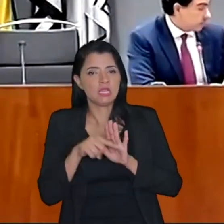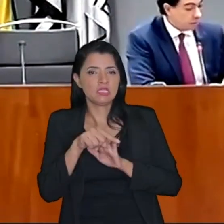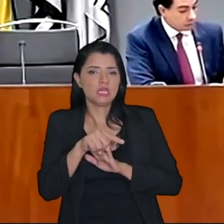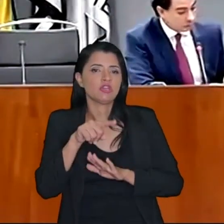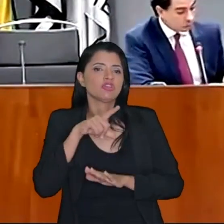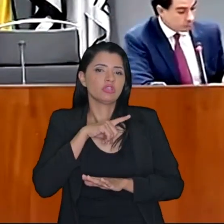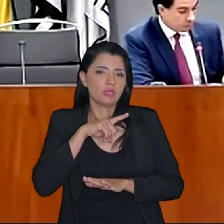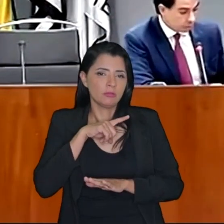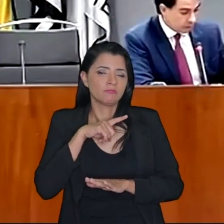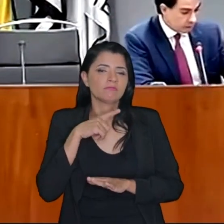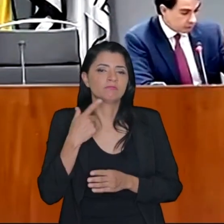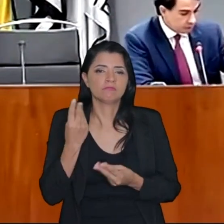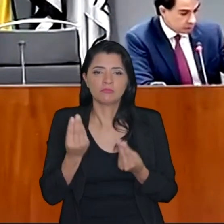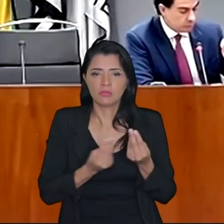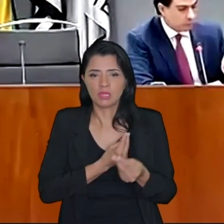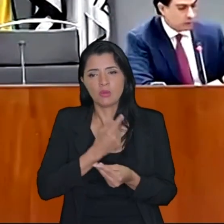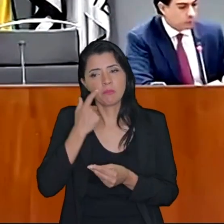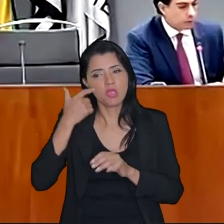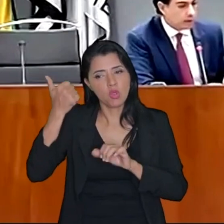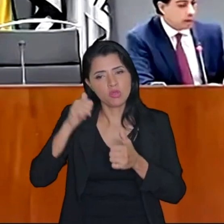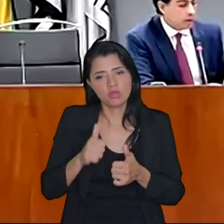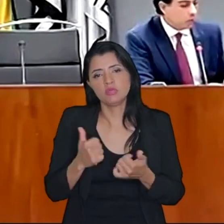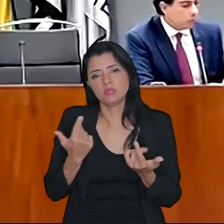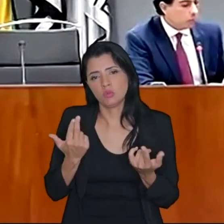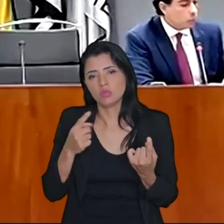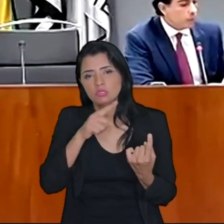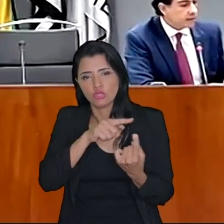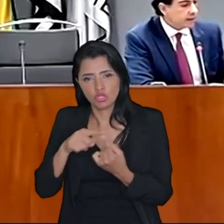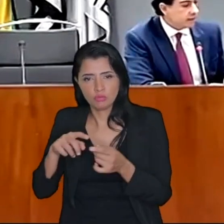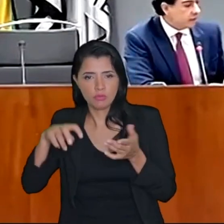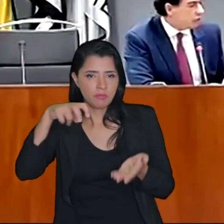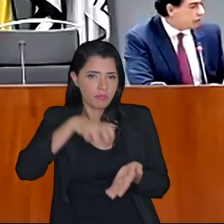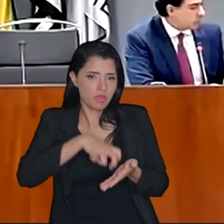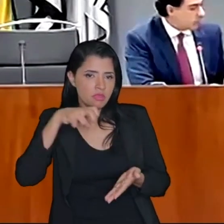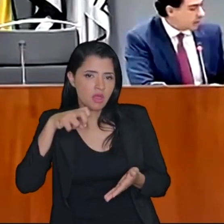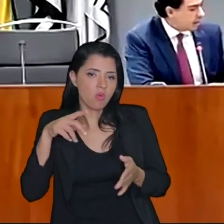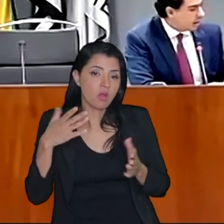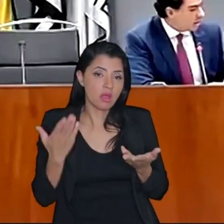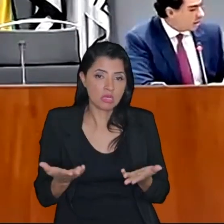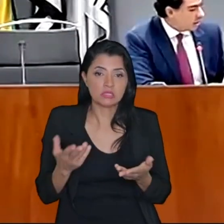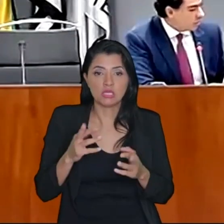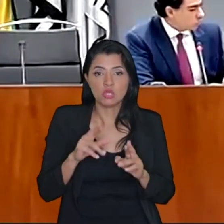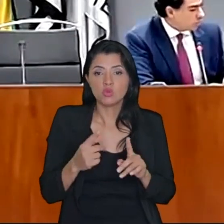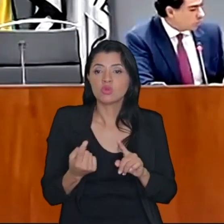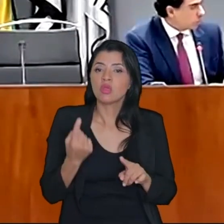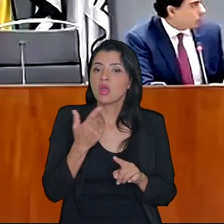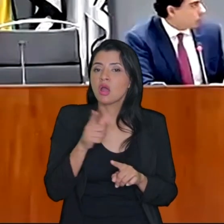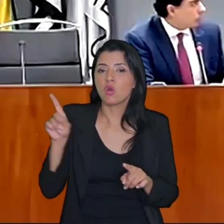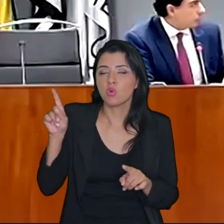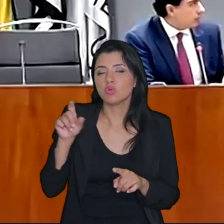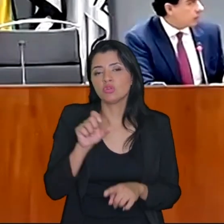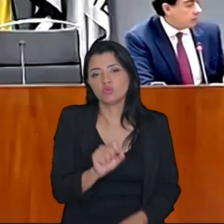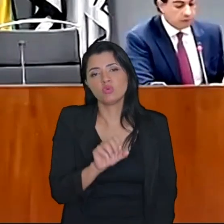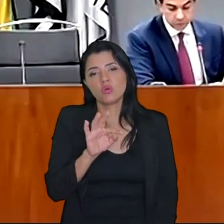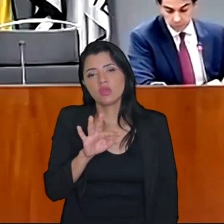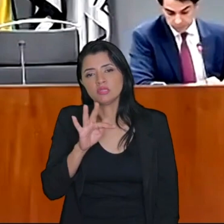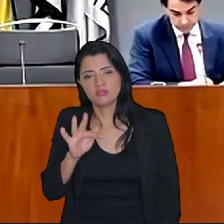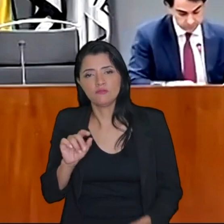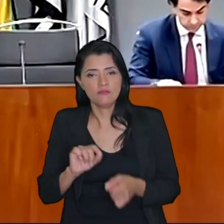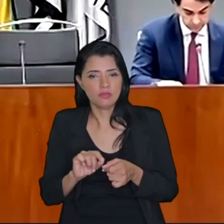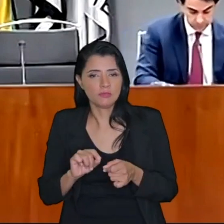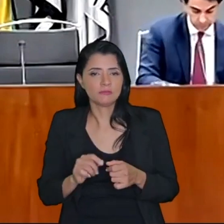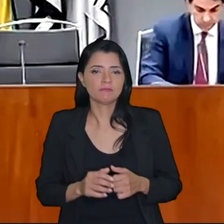Né? Pelo menos assim como eu penso, eu analiso esse tipo penal de uma maneira um pouco mais restritiva do que aquela que o Supremo Tribunal Federal tem